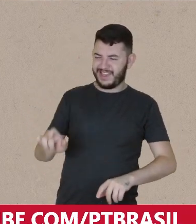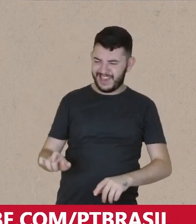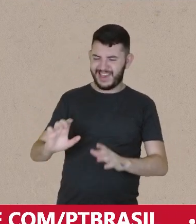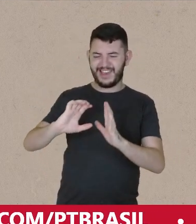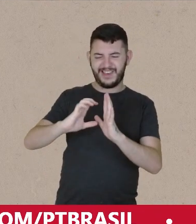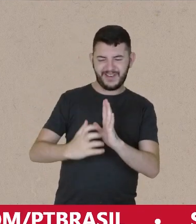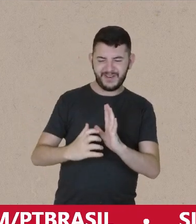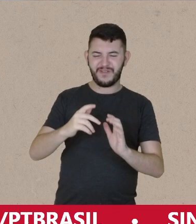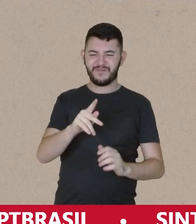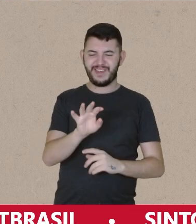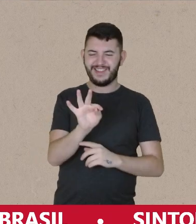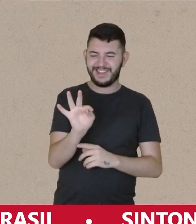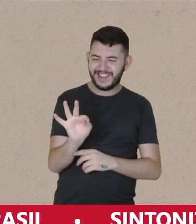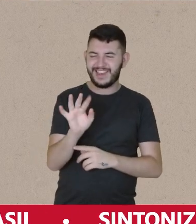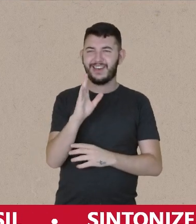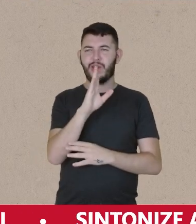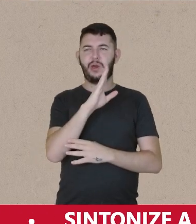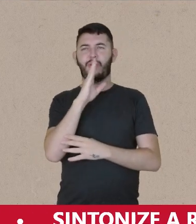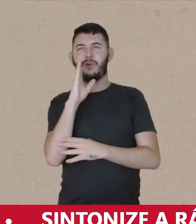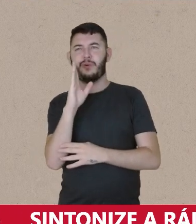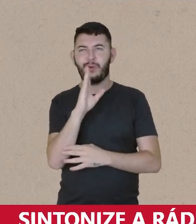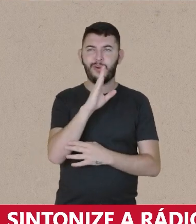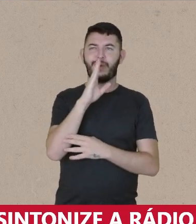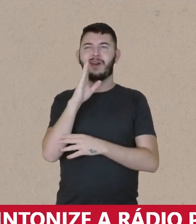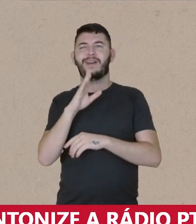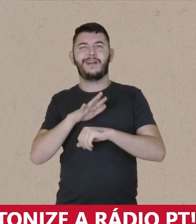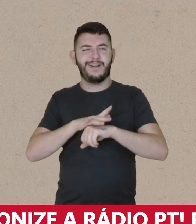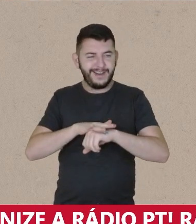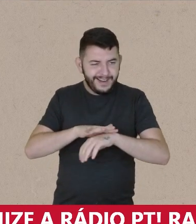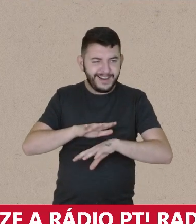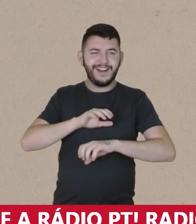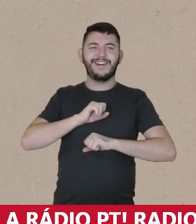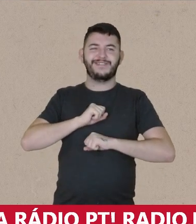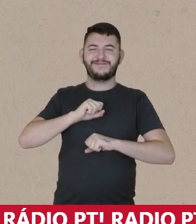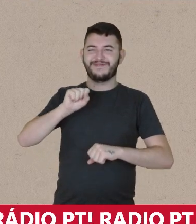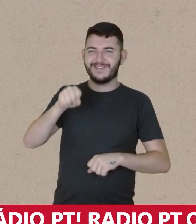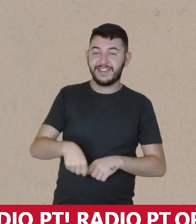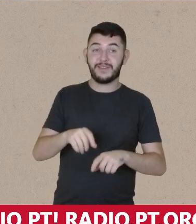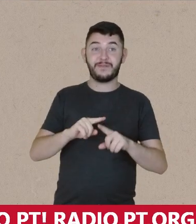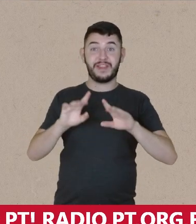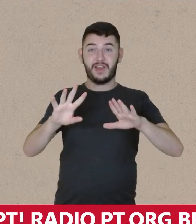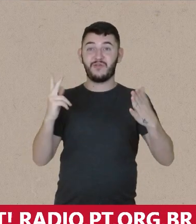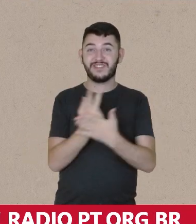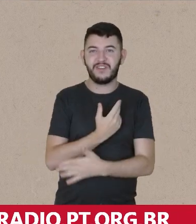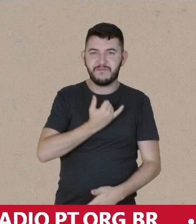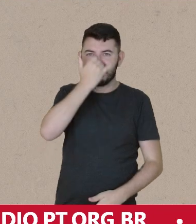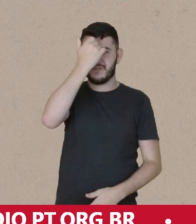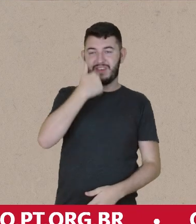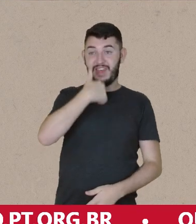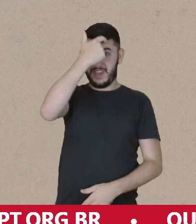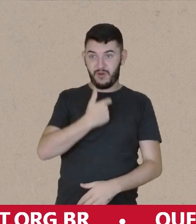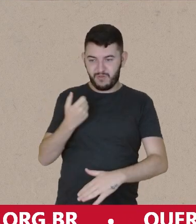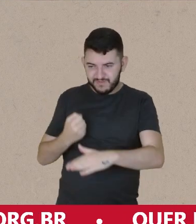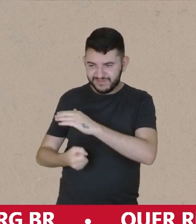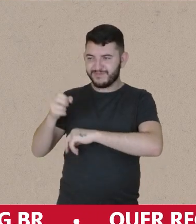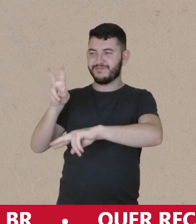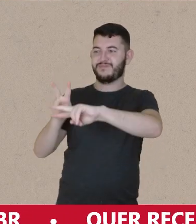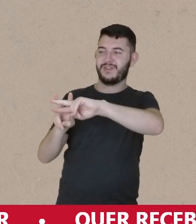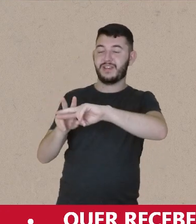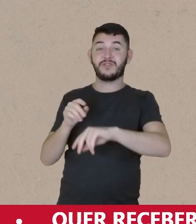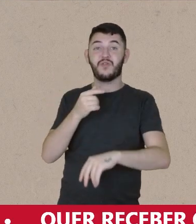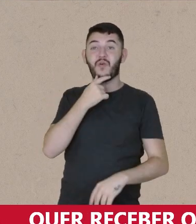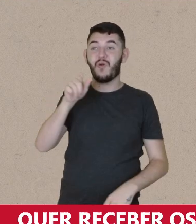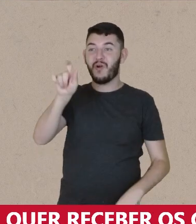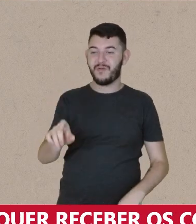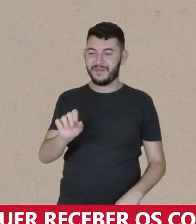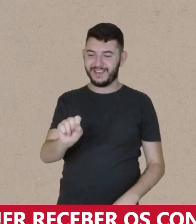passava mal, ficava doente. E quando eu estava preso, o Serginho me mandava cartas. Imagina